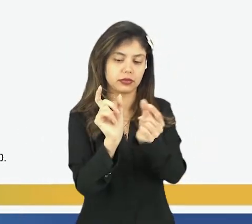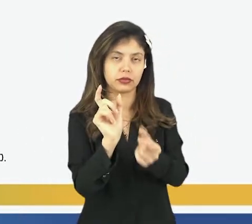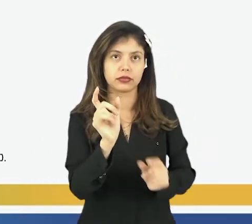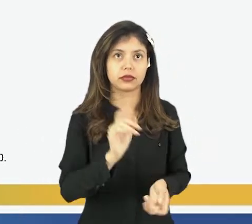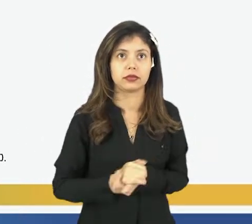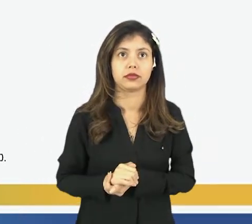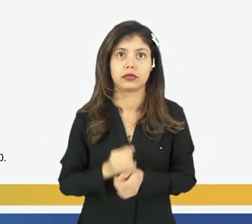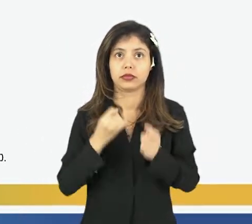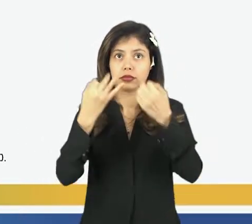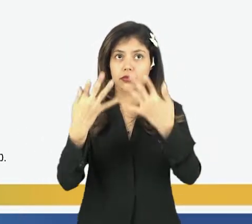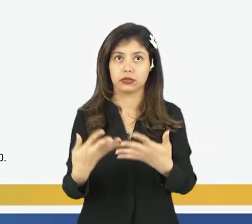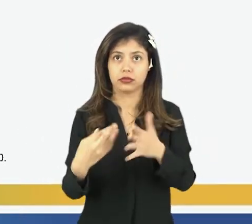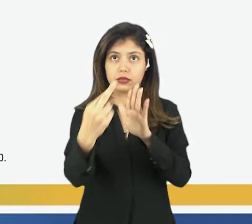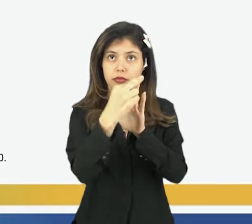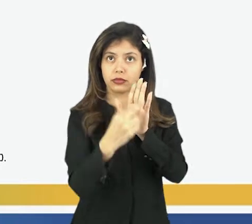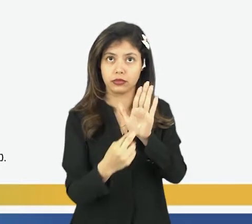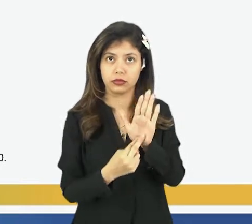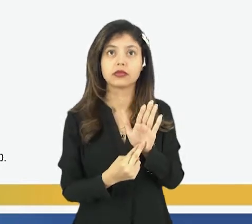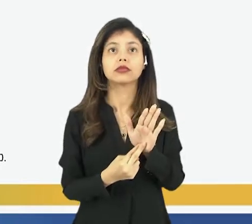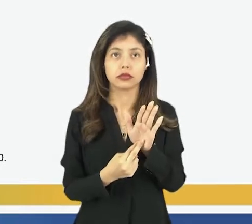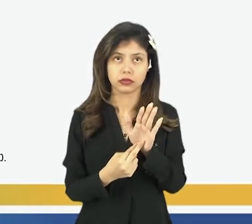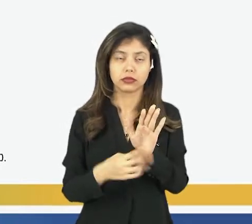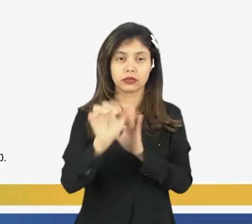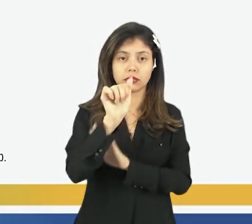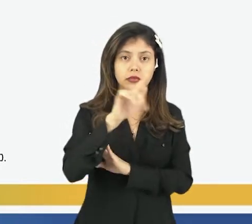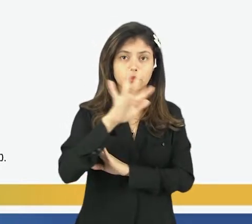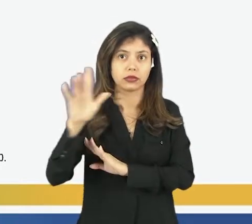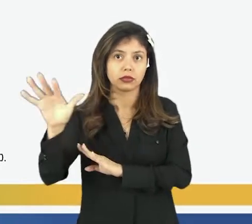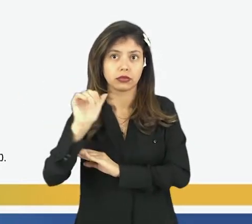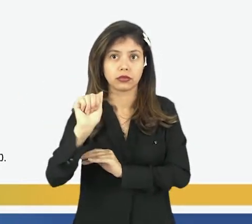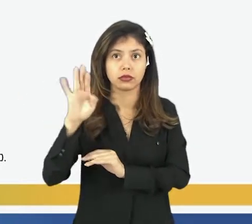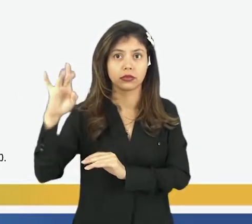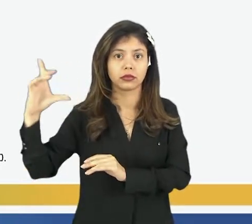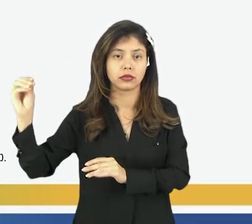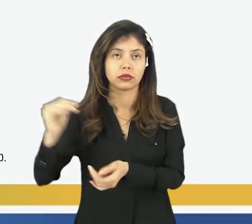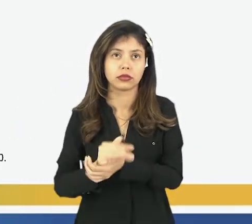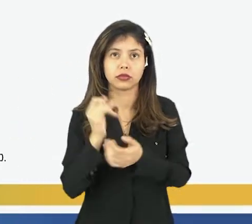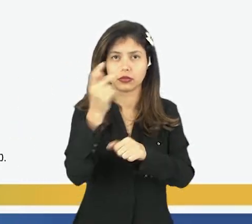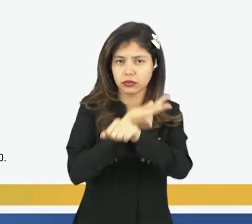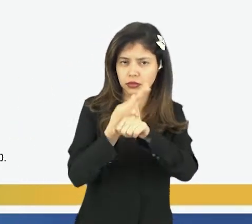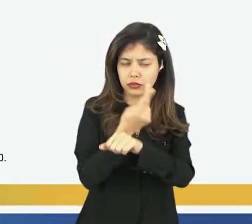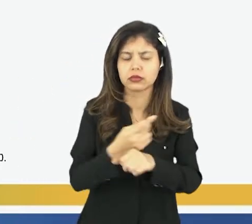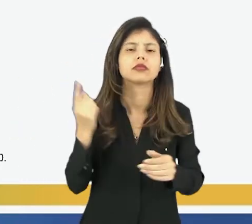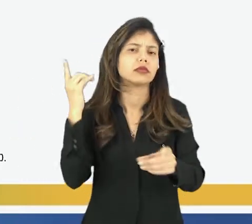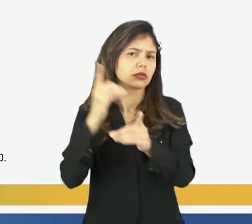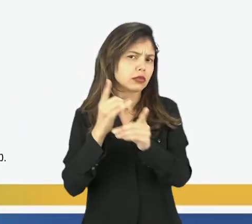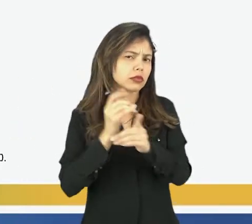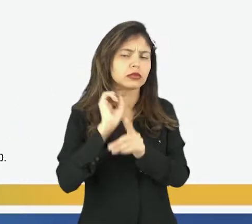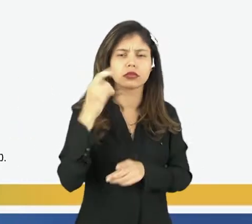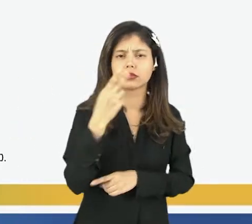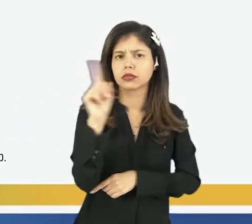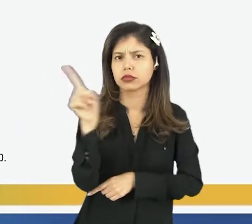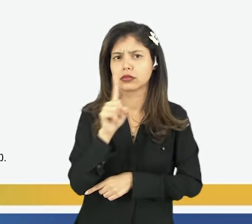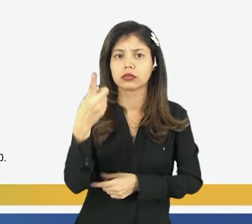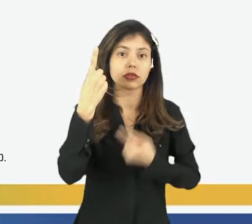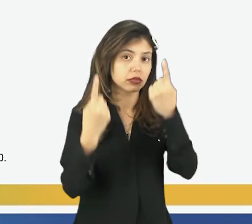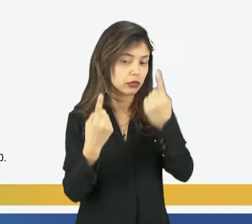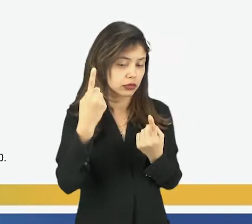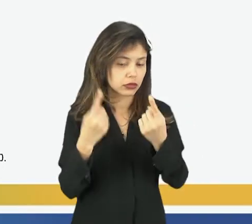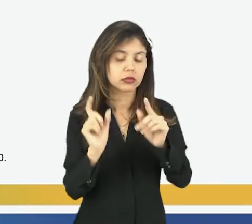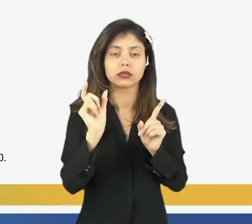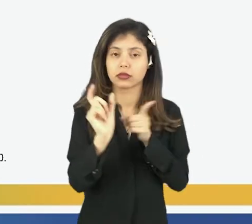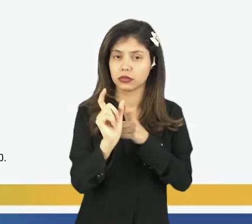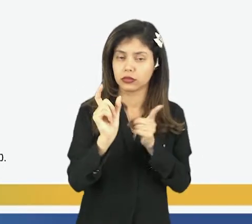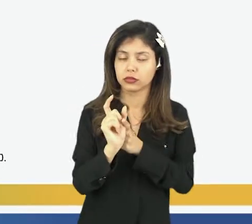é a ordem alfabética, descobrimos rapidamente se a palavra que estamos procurando se encontra ou não entre essas duas palavras